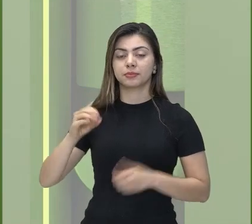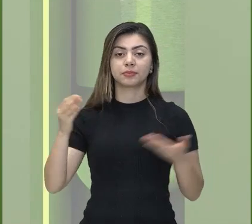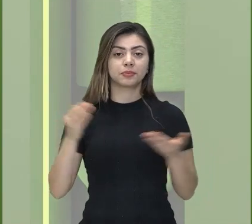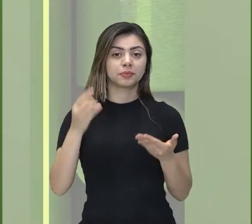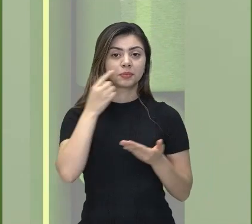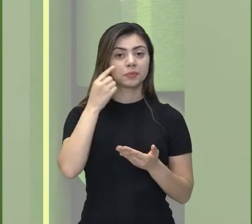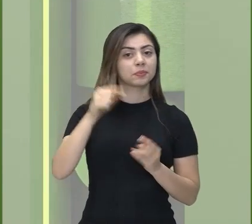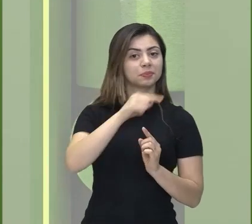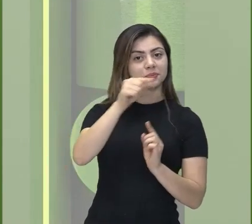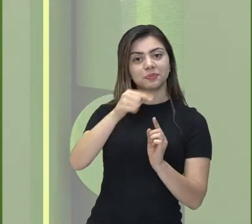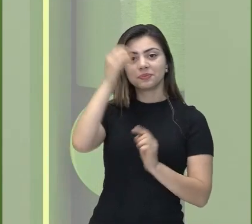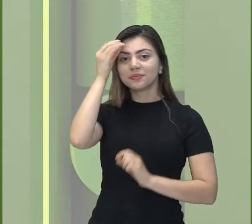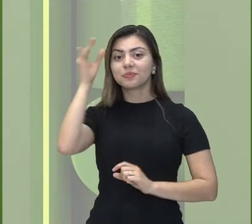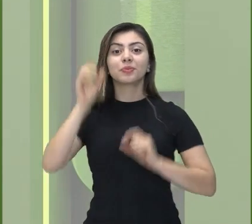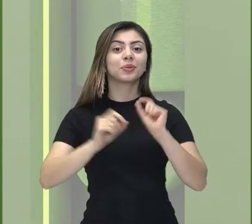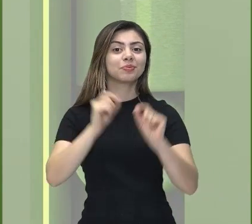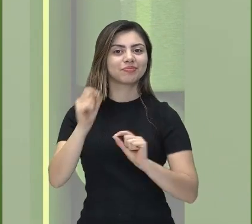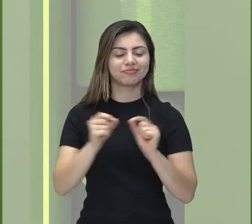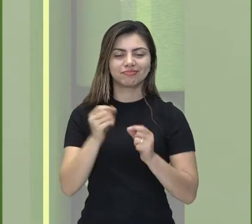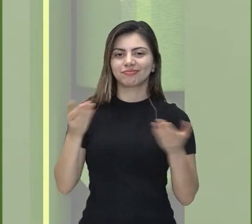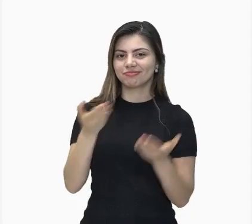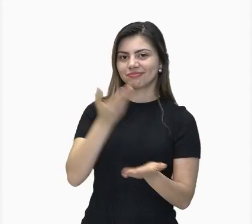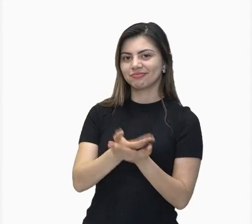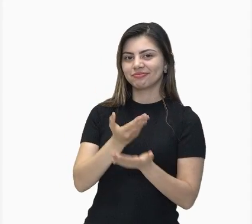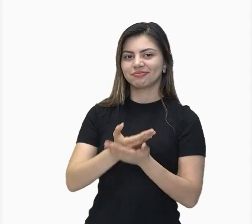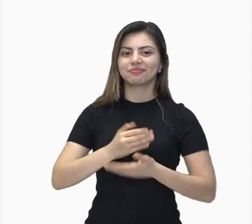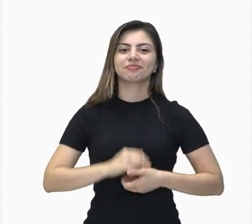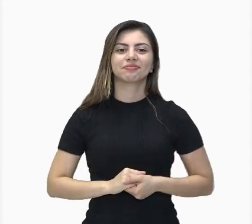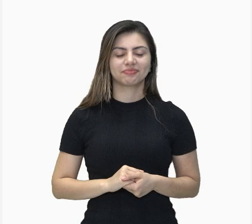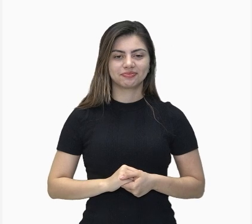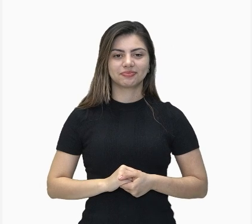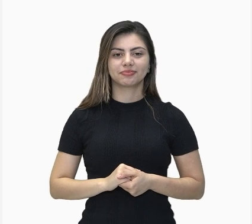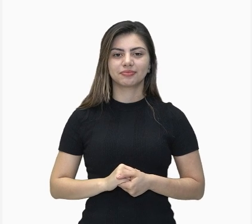nosso objeto de conhecimento da aula de hoje.